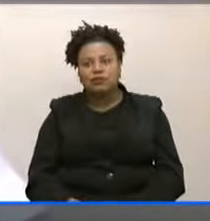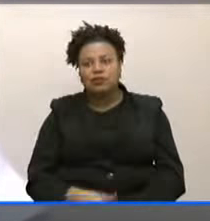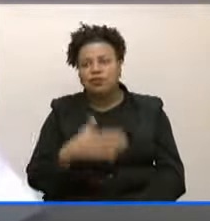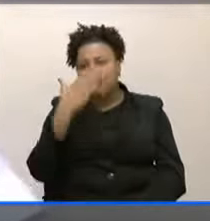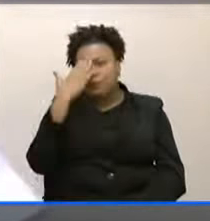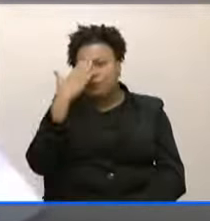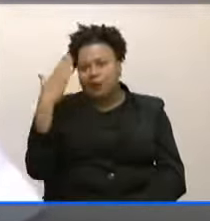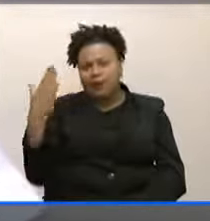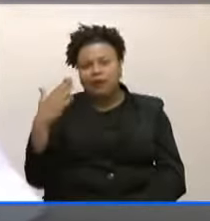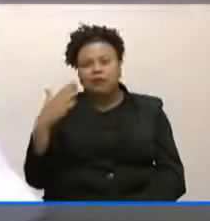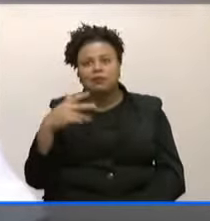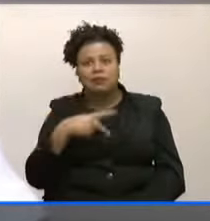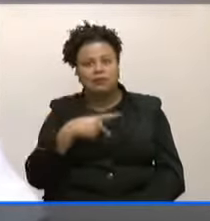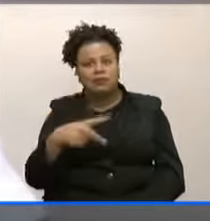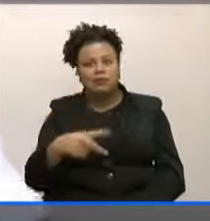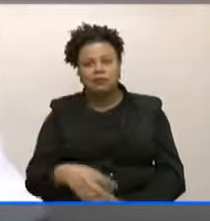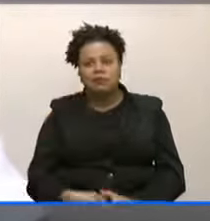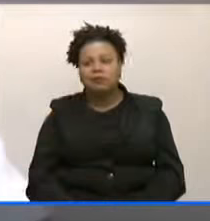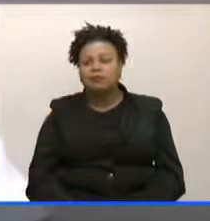Obrigado, presidente.